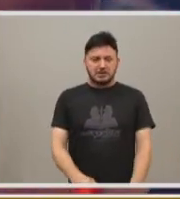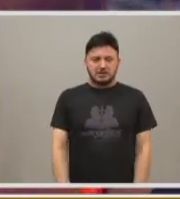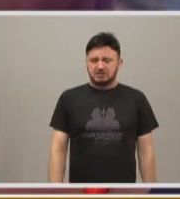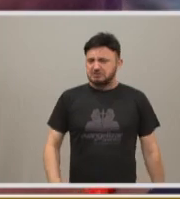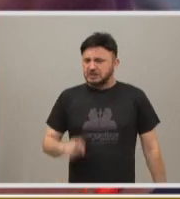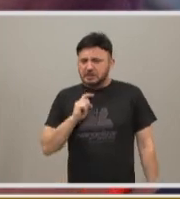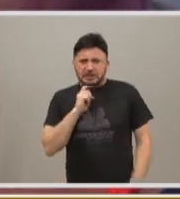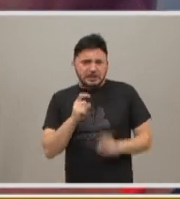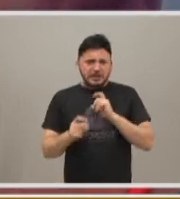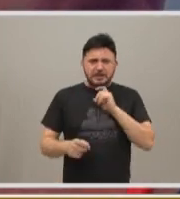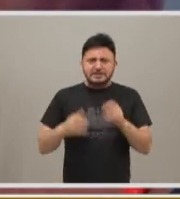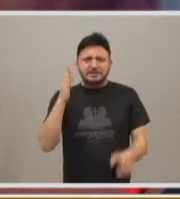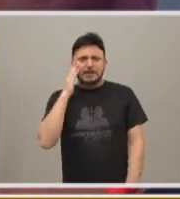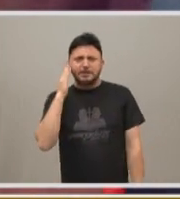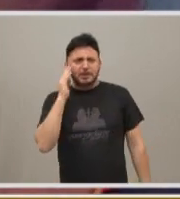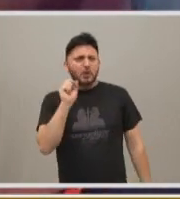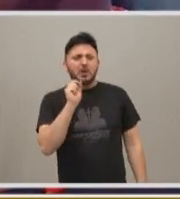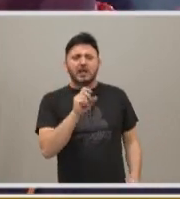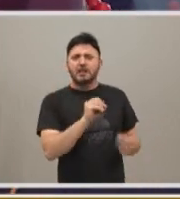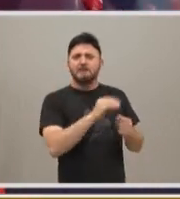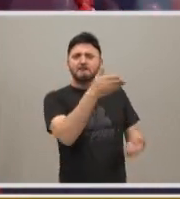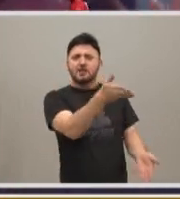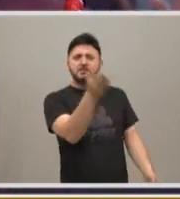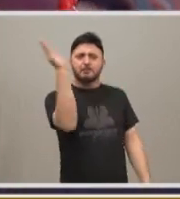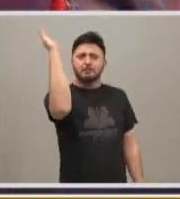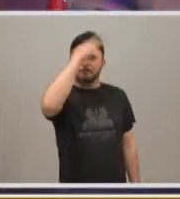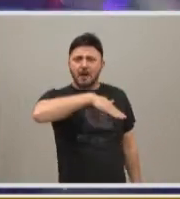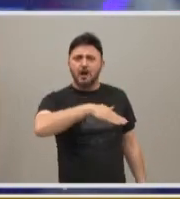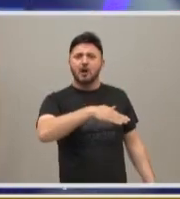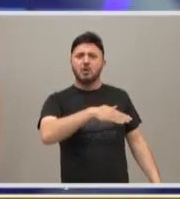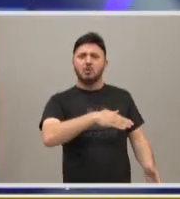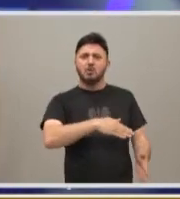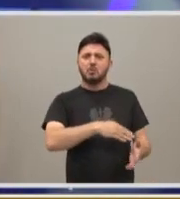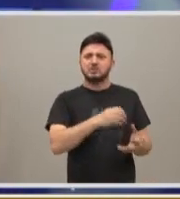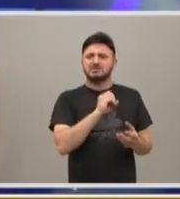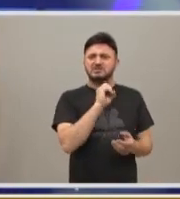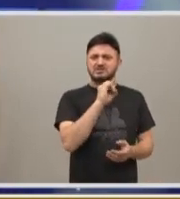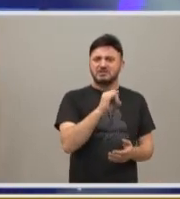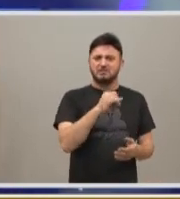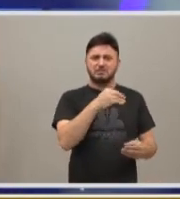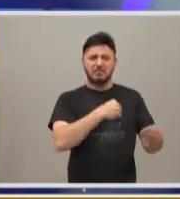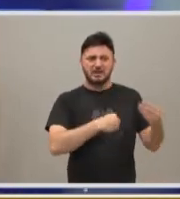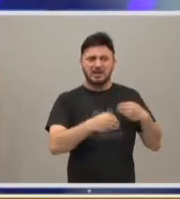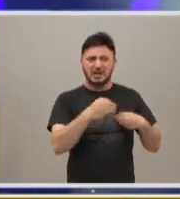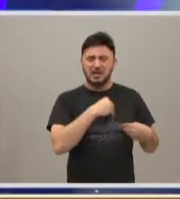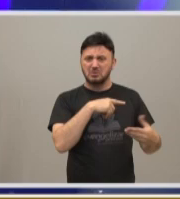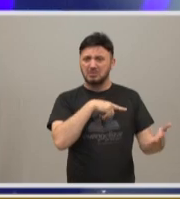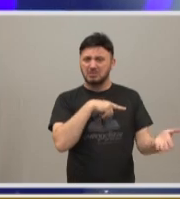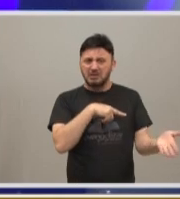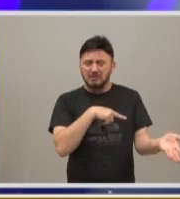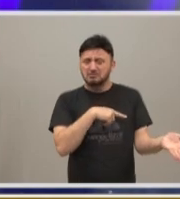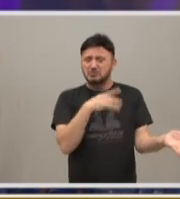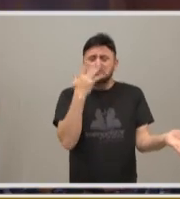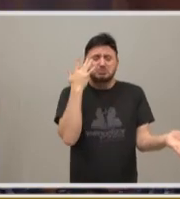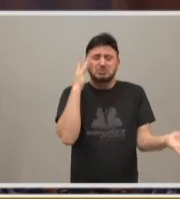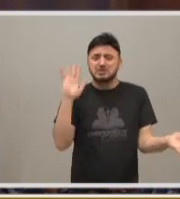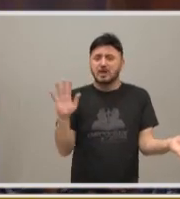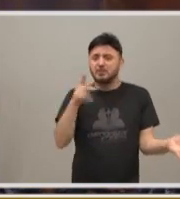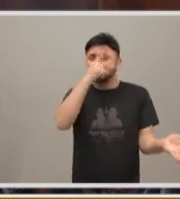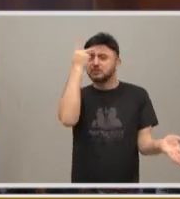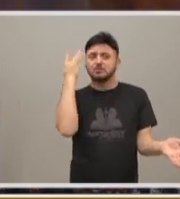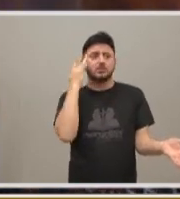Ninguém sabia qual foi o mal e o crime que ele fez,